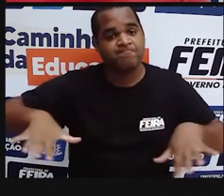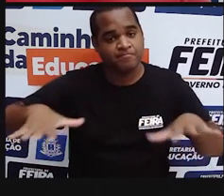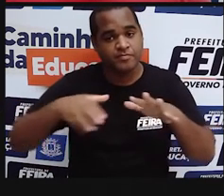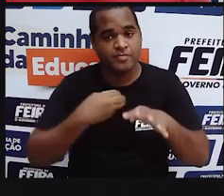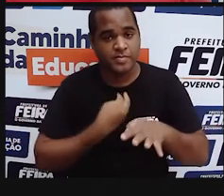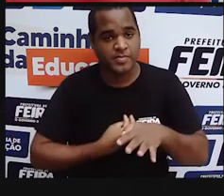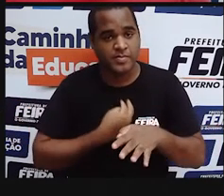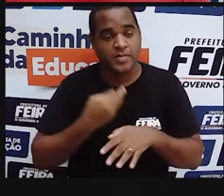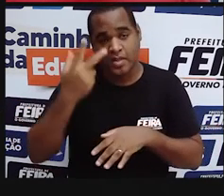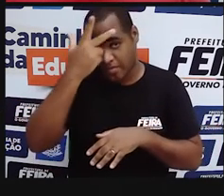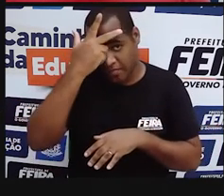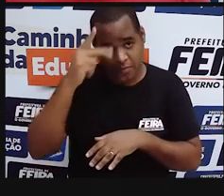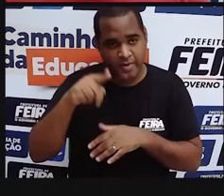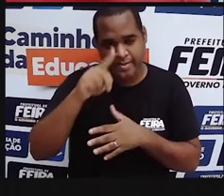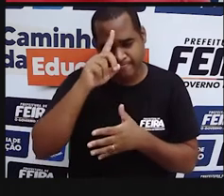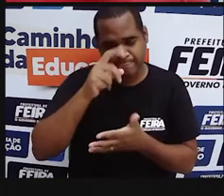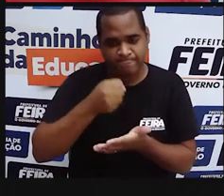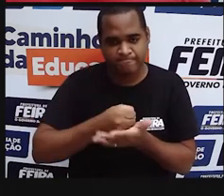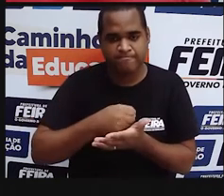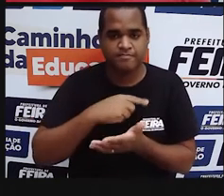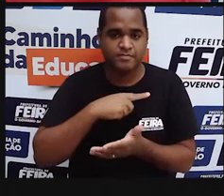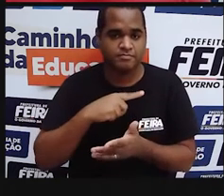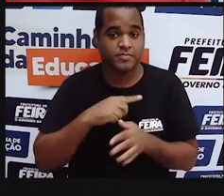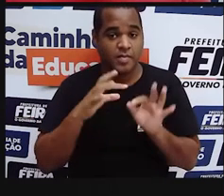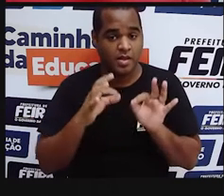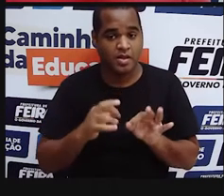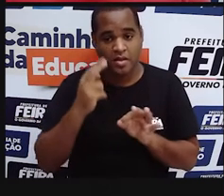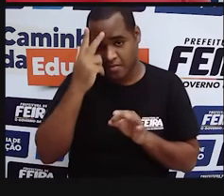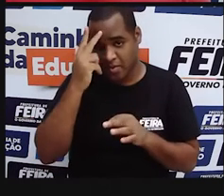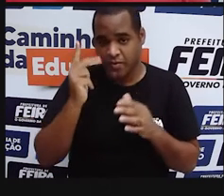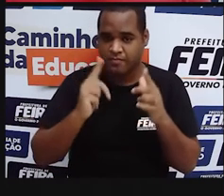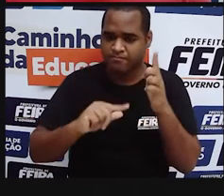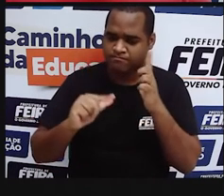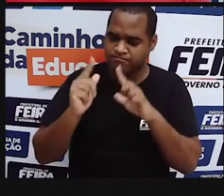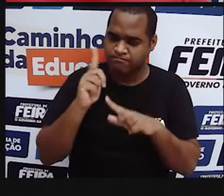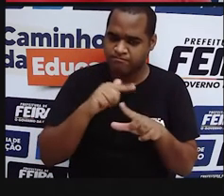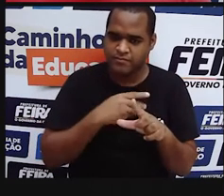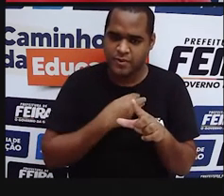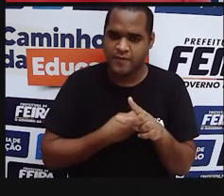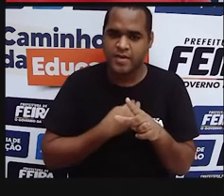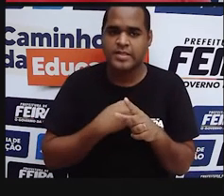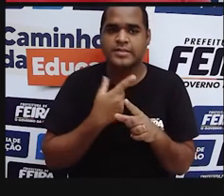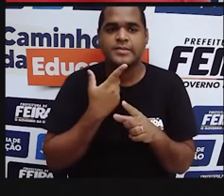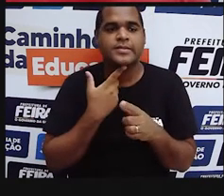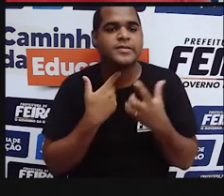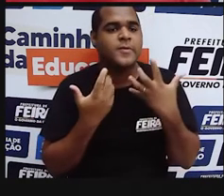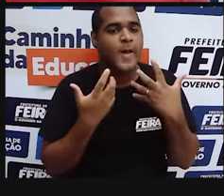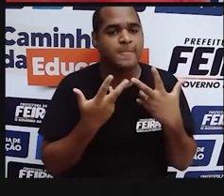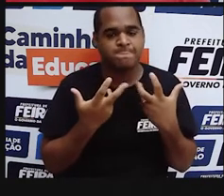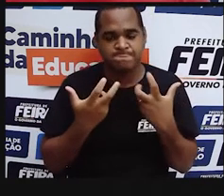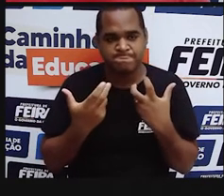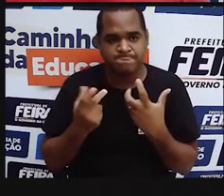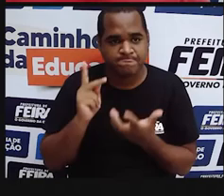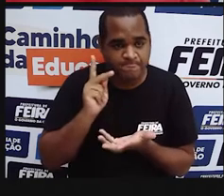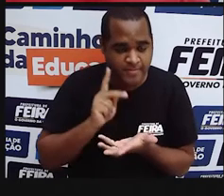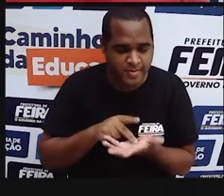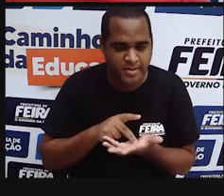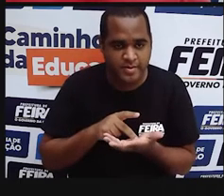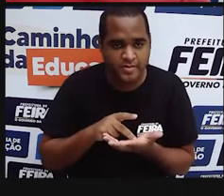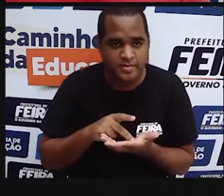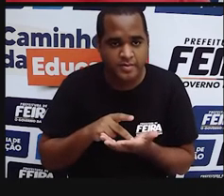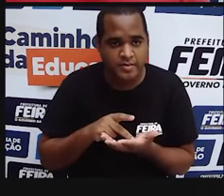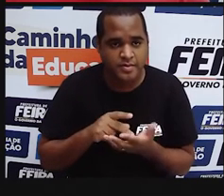maioria, os rumos da sociedade eram definidos. E, como eu estou colocando, a maioria buscava sempre uma